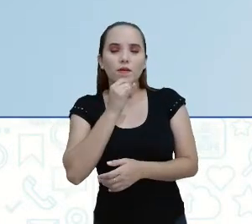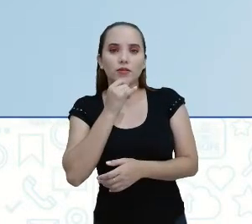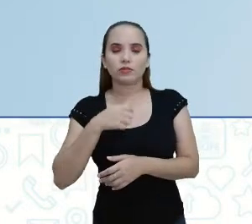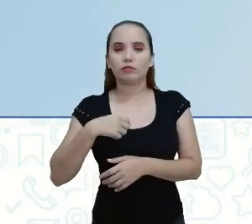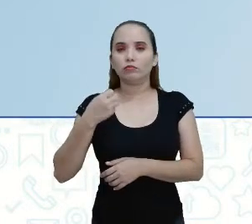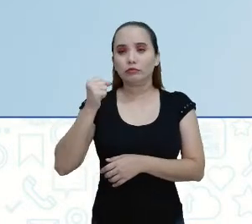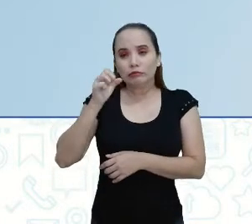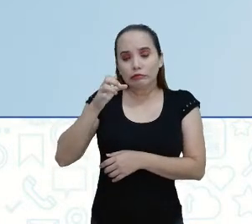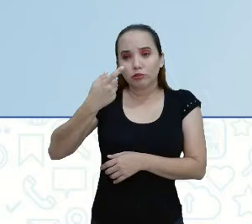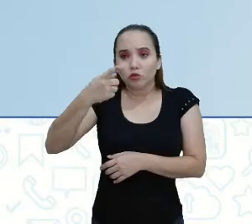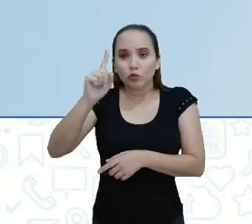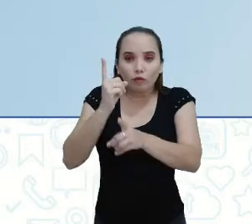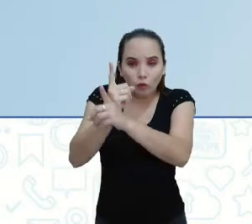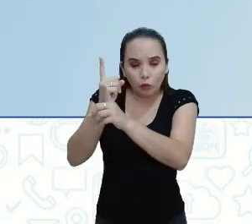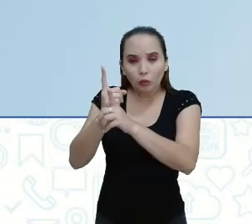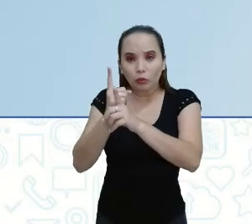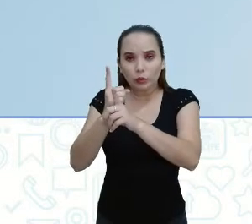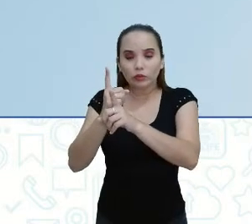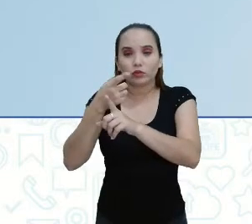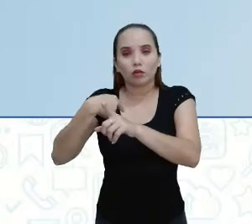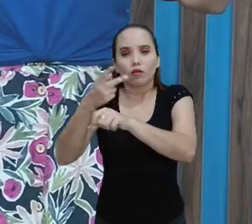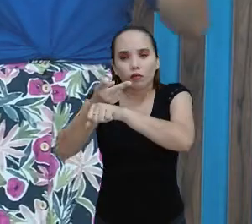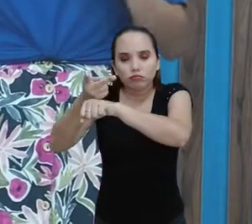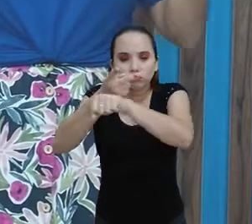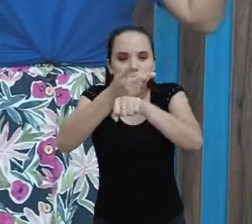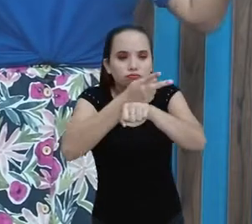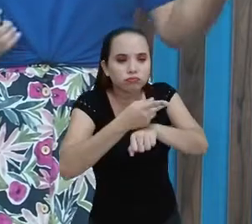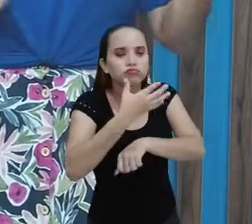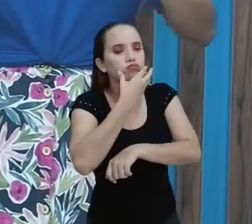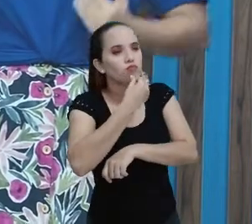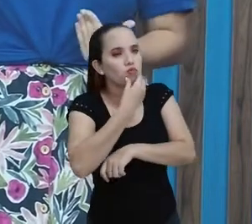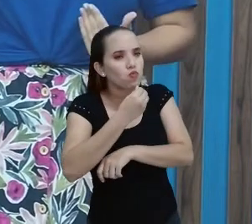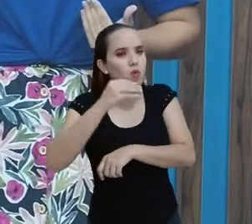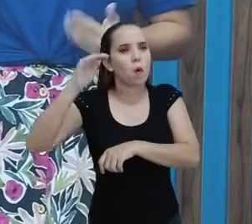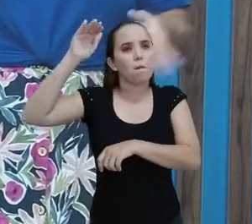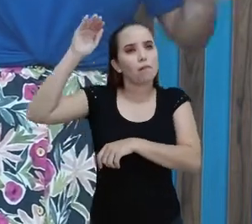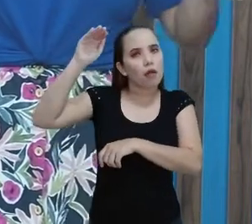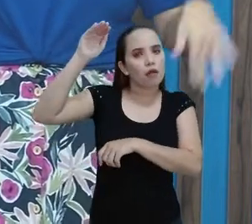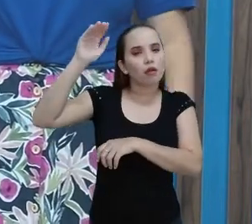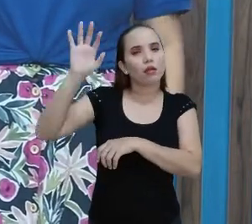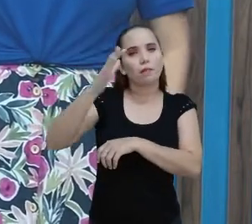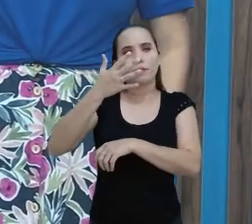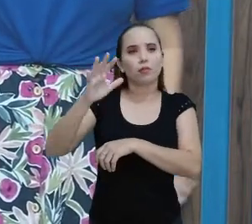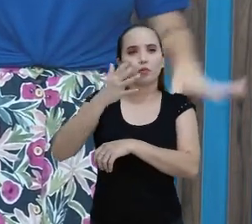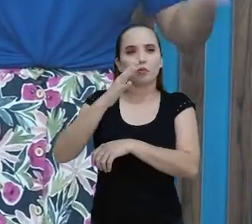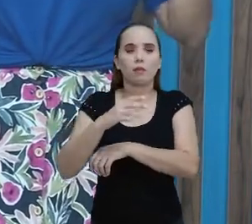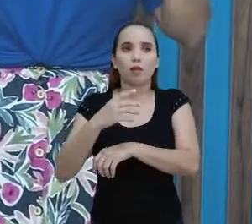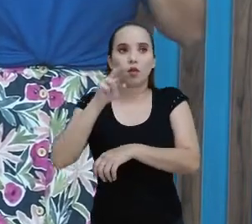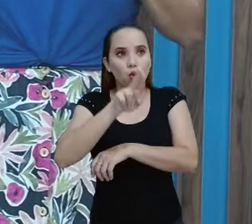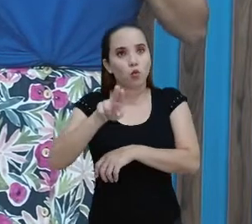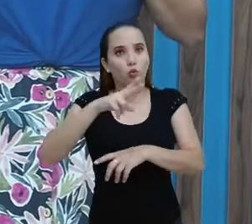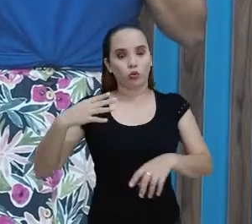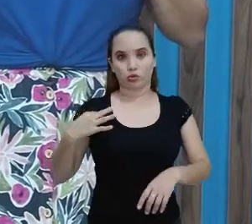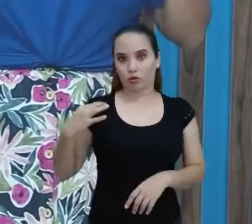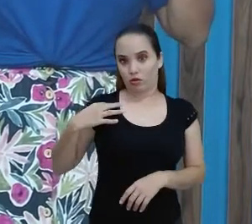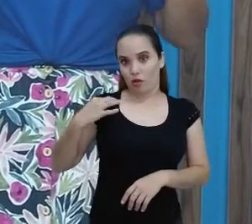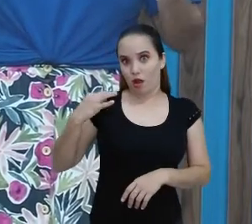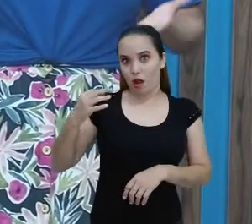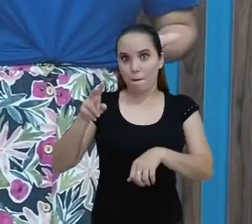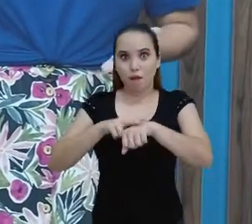procurar o quê? Um homem de estatura média, ou seja, nem alto nem baixo, de calça jeans, camisa